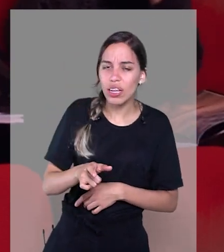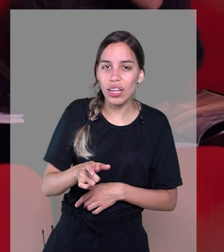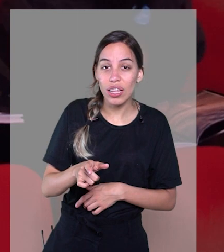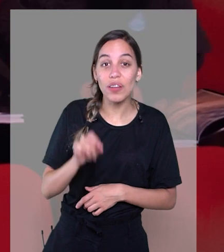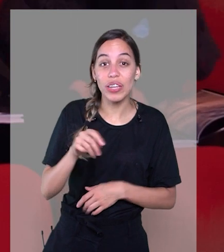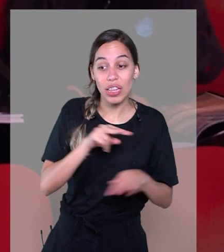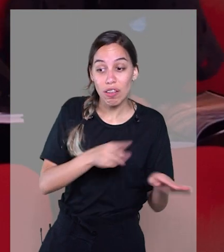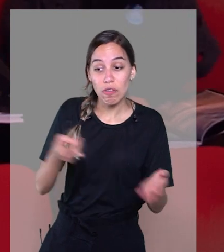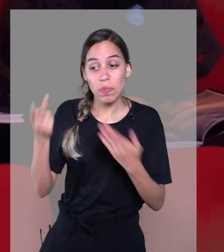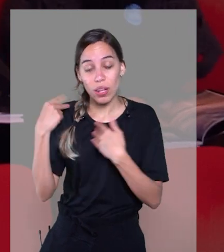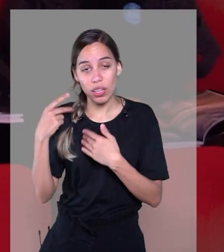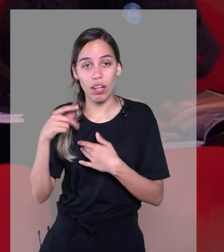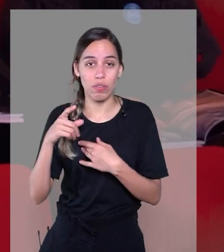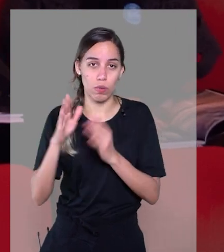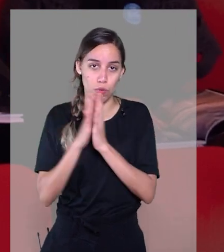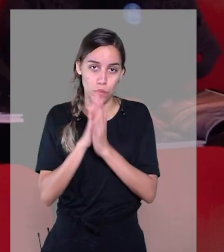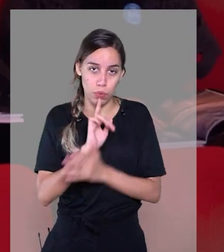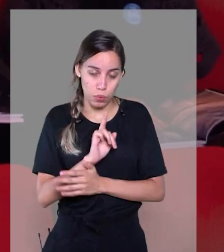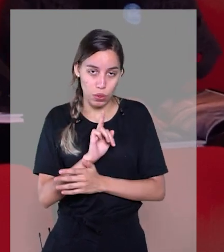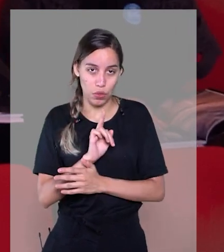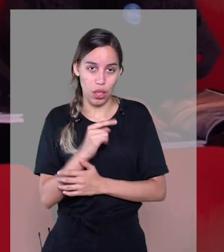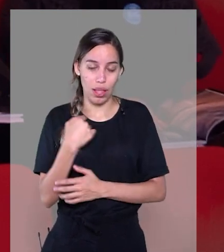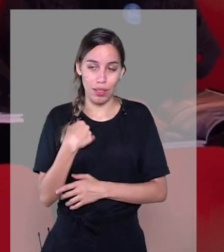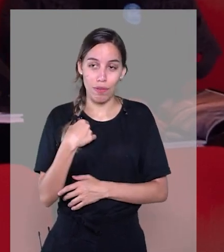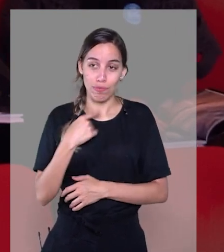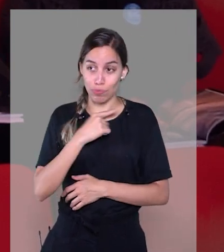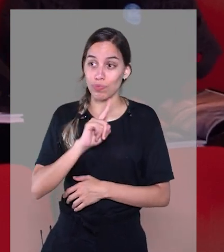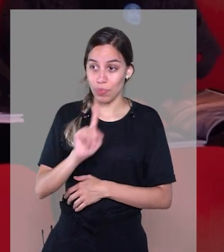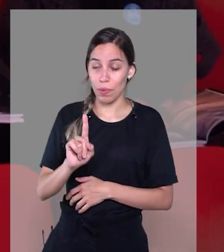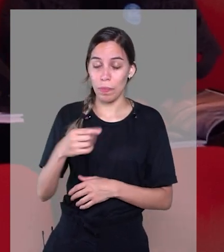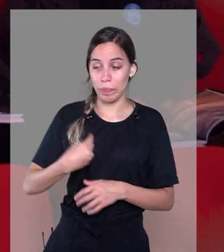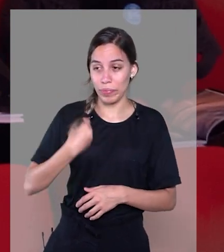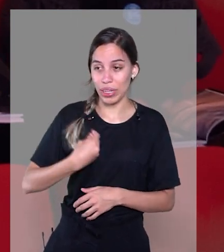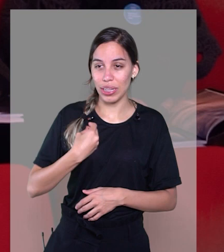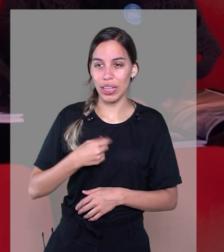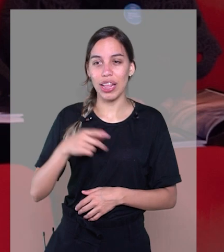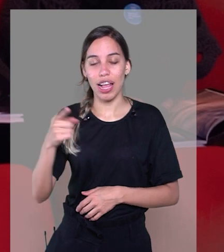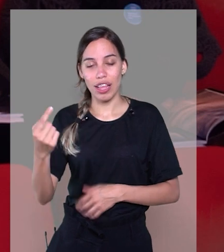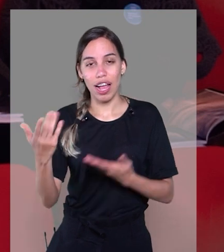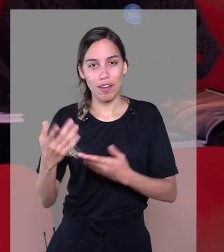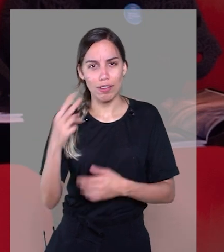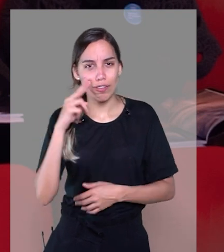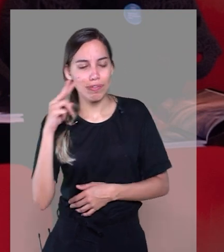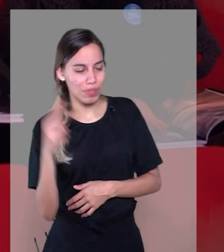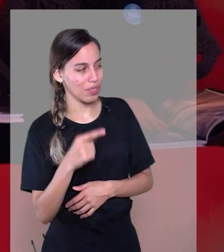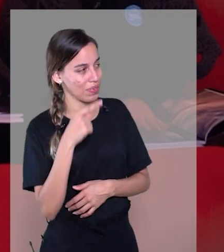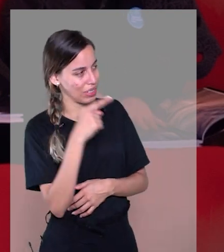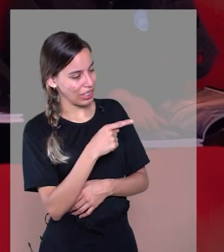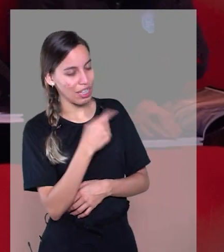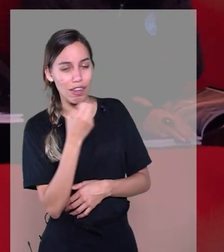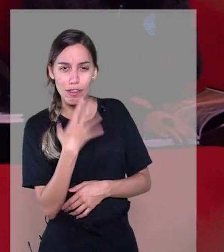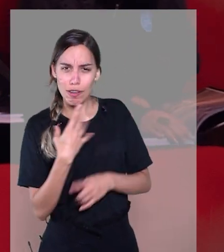Drummond, e sim, todo mundo que me conhece sabe o tanto que eu amo, que faz sentido, e poder te ver, assim, que bom, por mais muito obrigado. Que eu sei